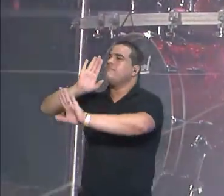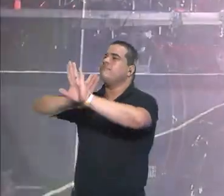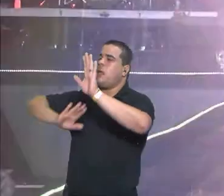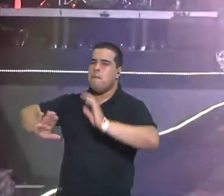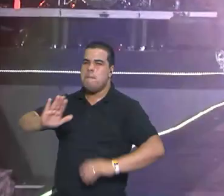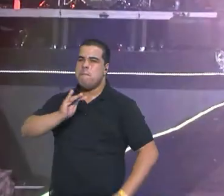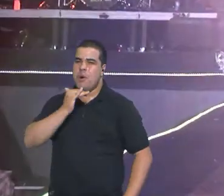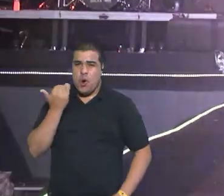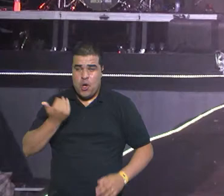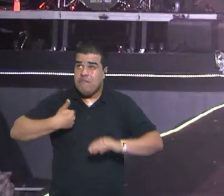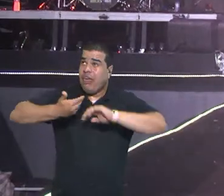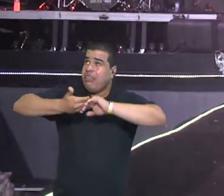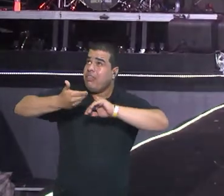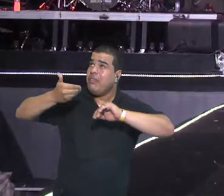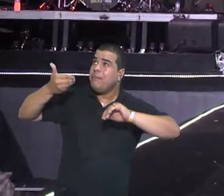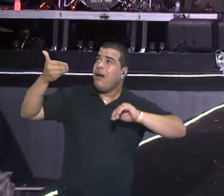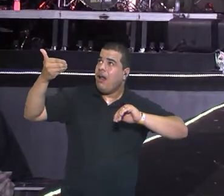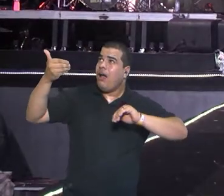Senhor